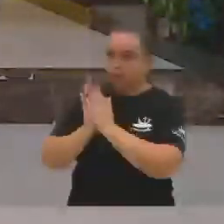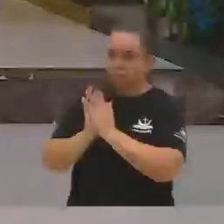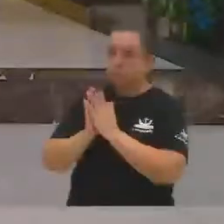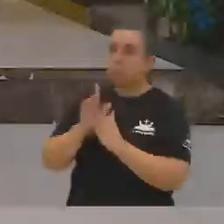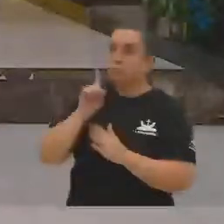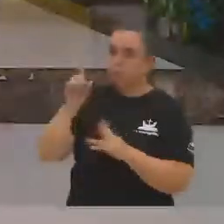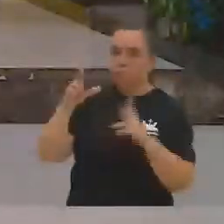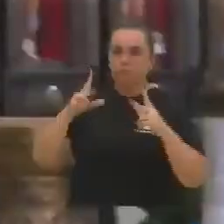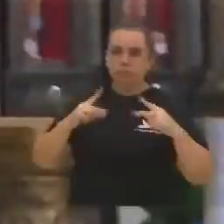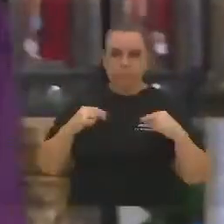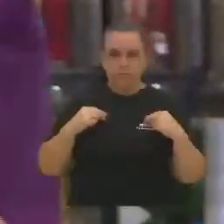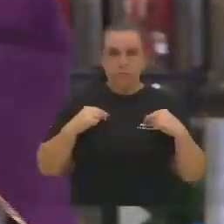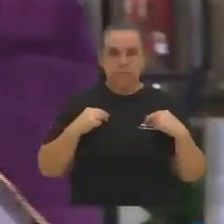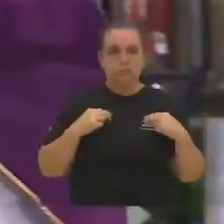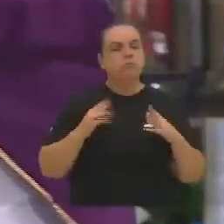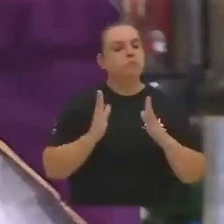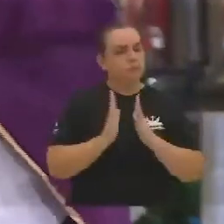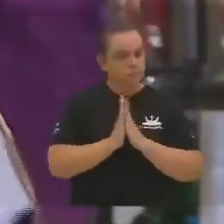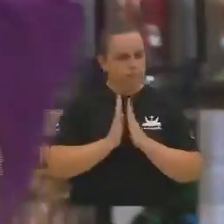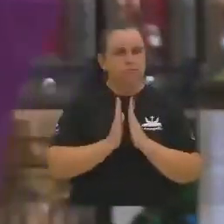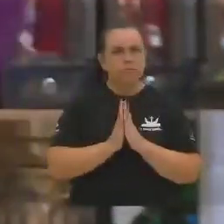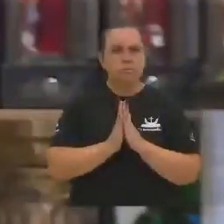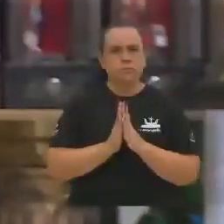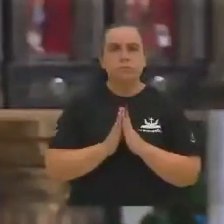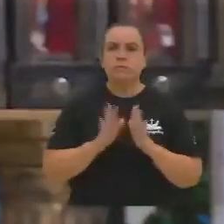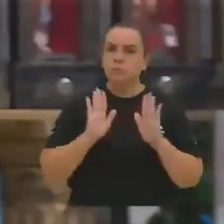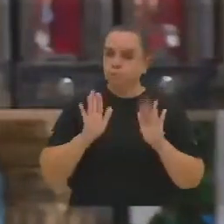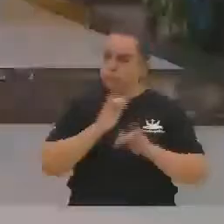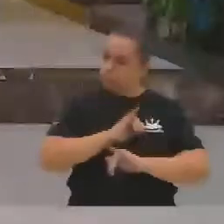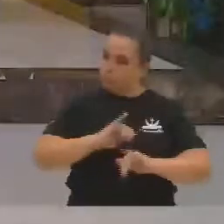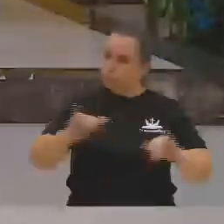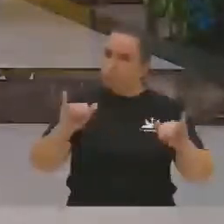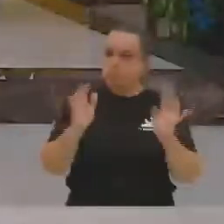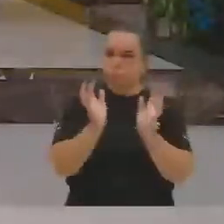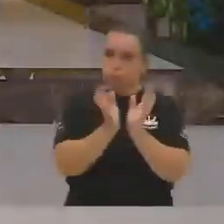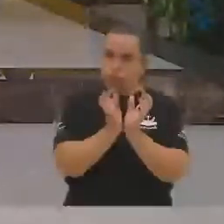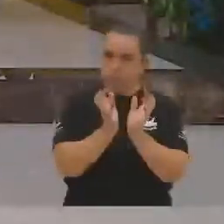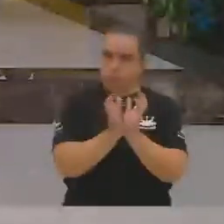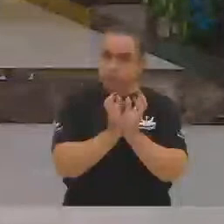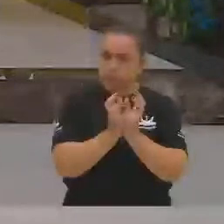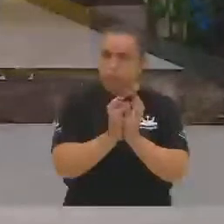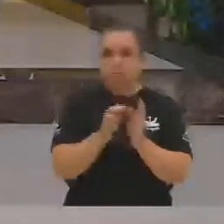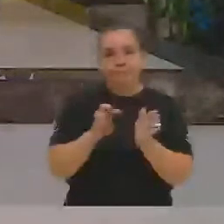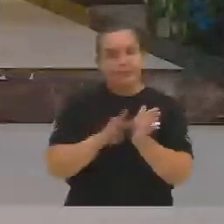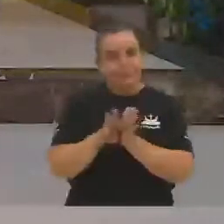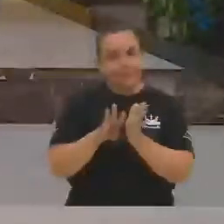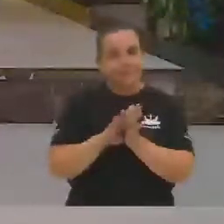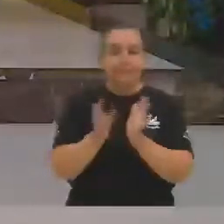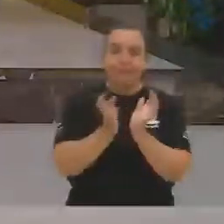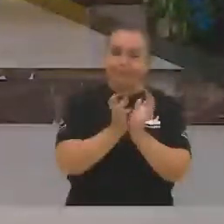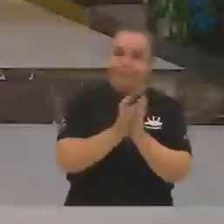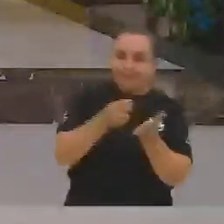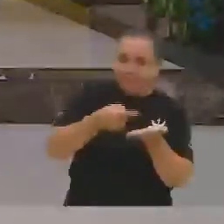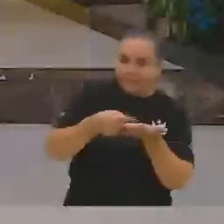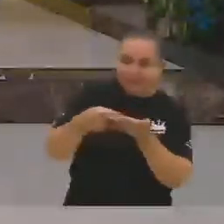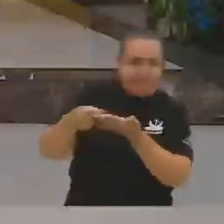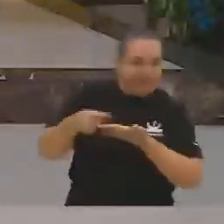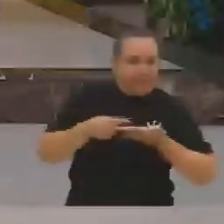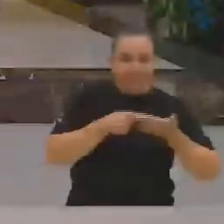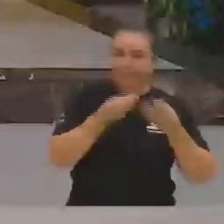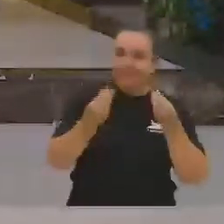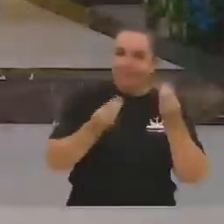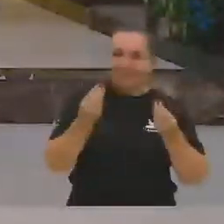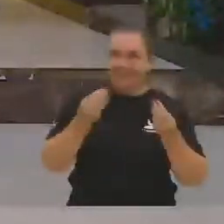que Ele merece. Amém? Já vai avisando no grupo, porque tudo é no grupo, né? Tudo combina lá no grupo, como é que vai